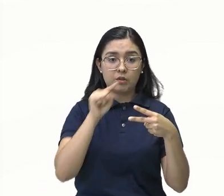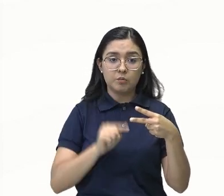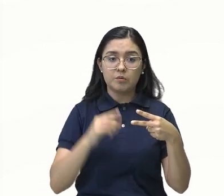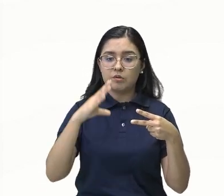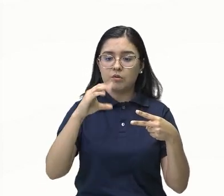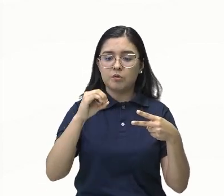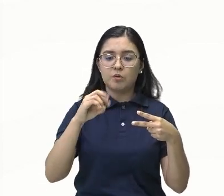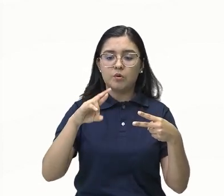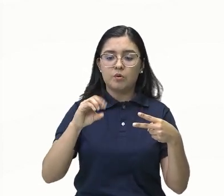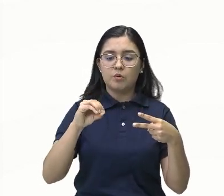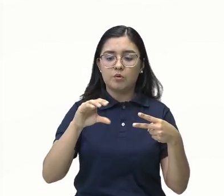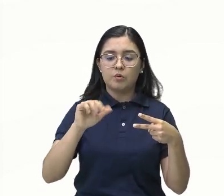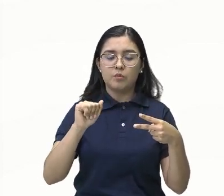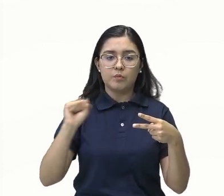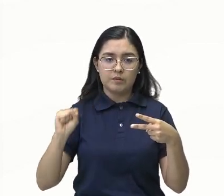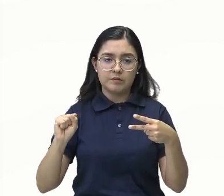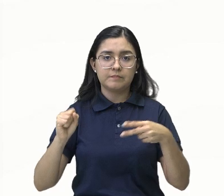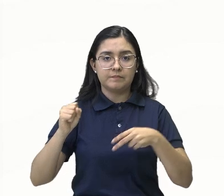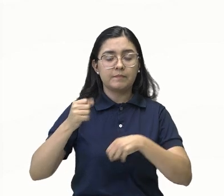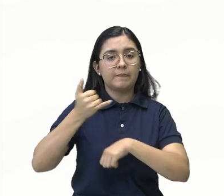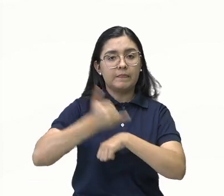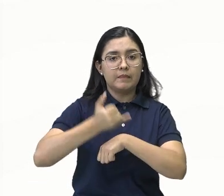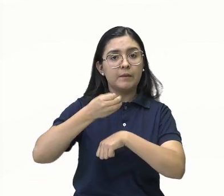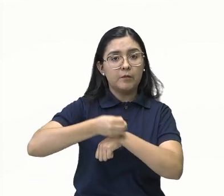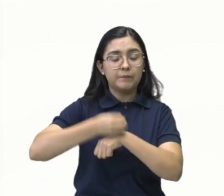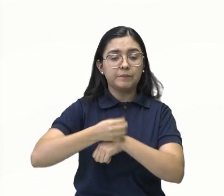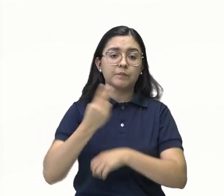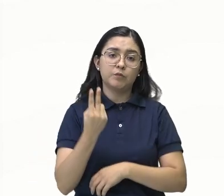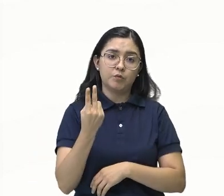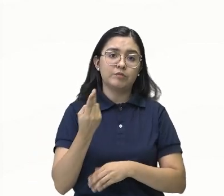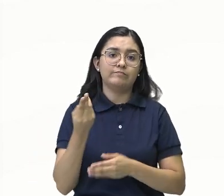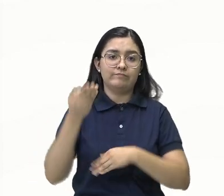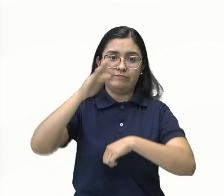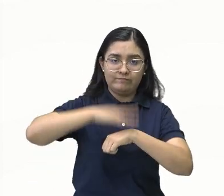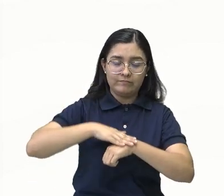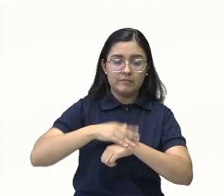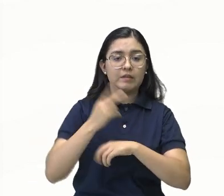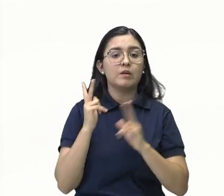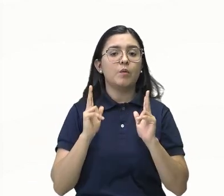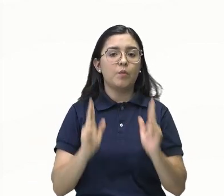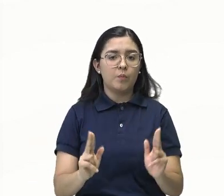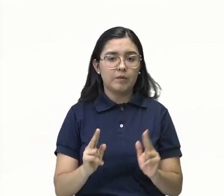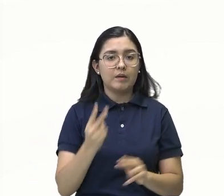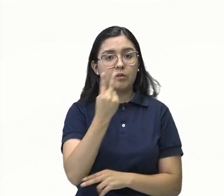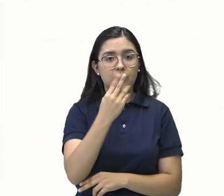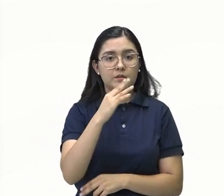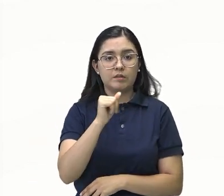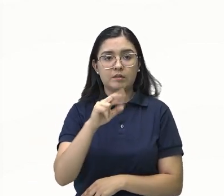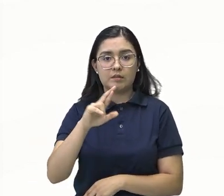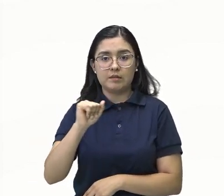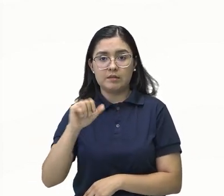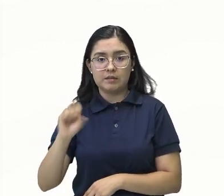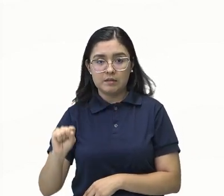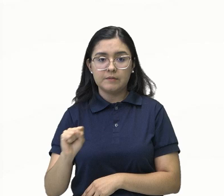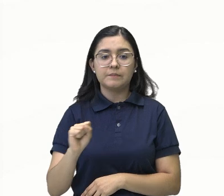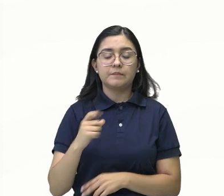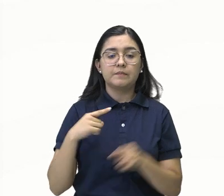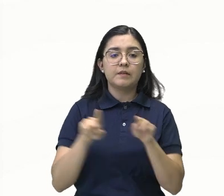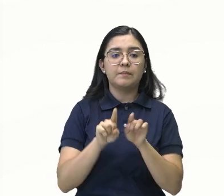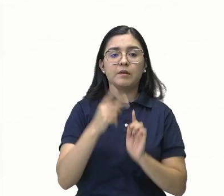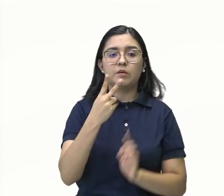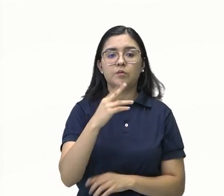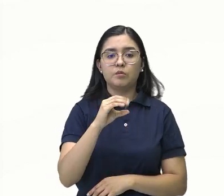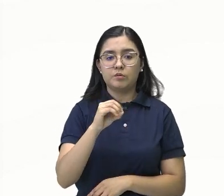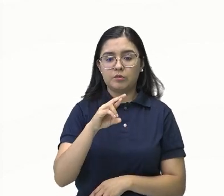nossa moeda, tá bom? Então, 2 resultados vão sair iguais, que são exatamente 2 caras. E mais 2 resultados também vão